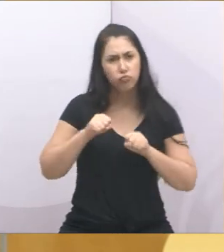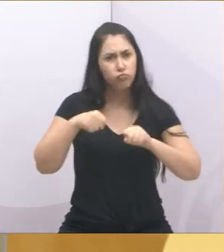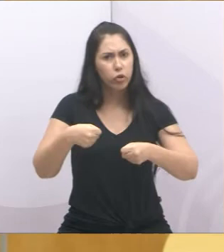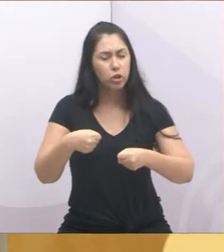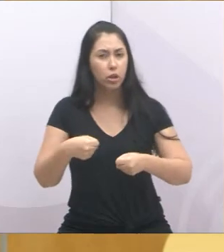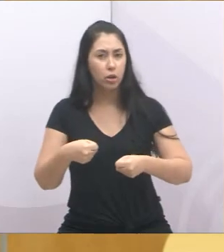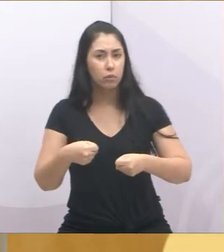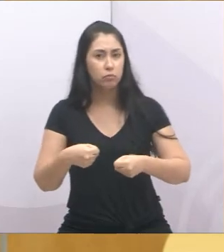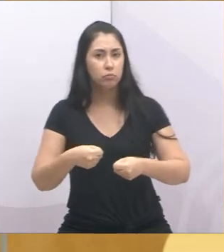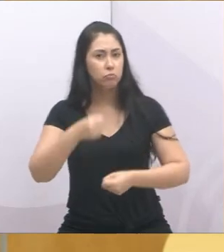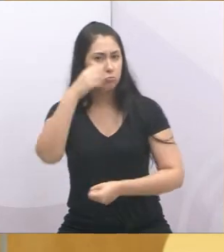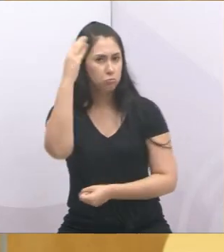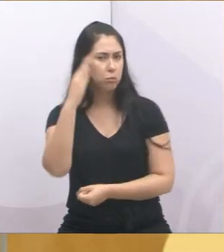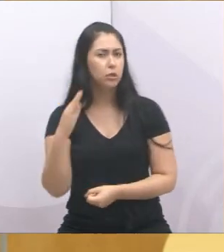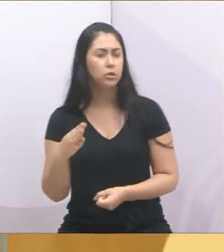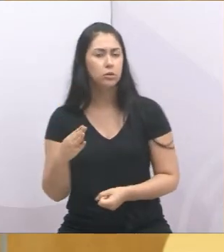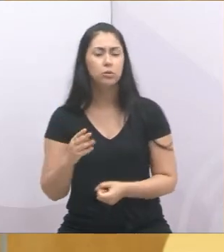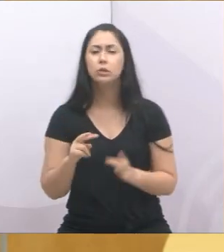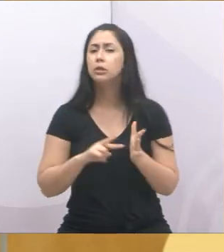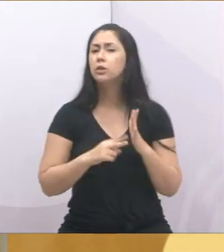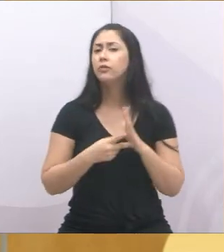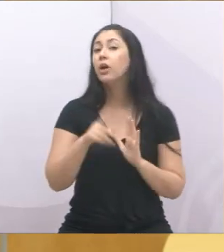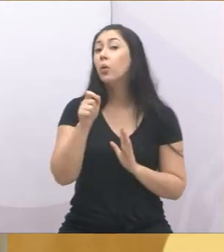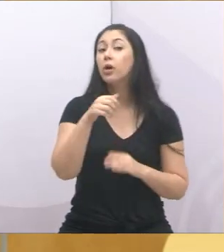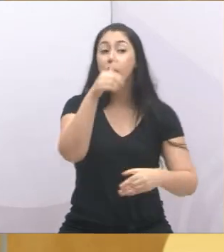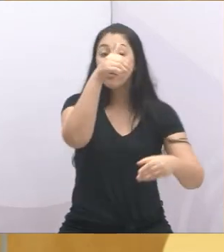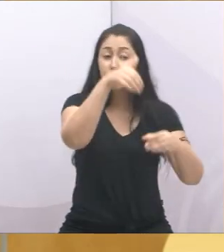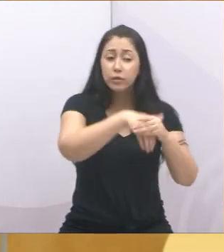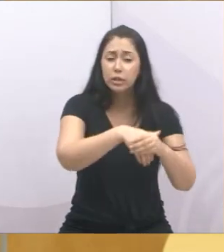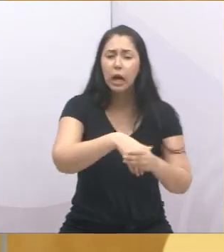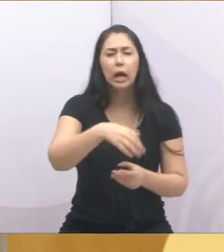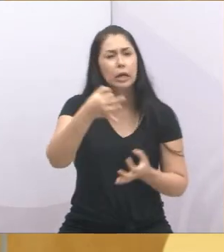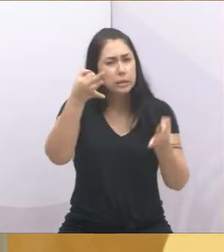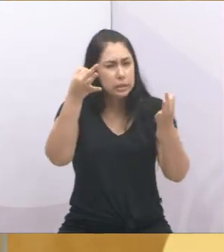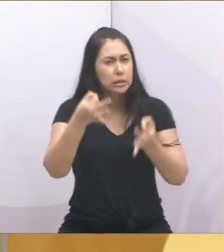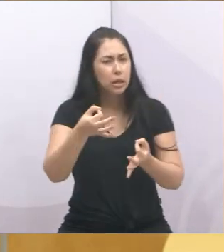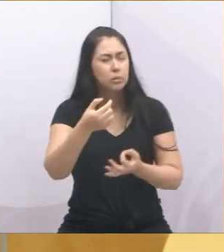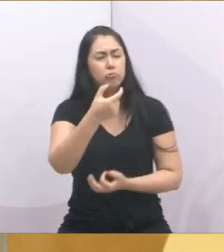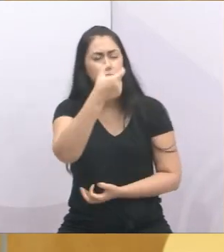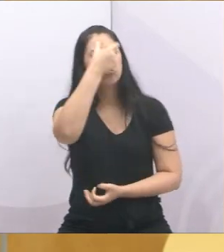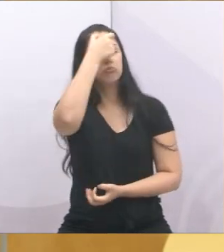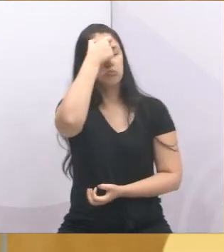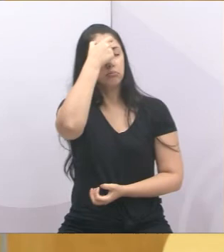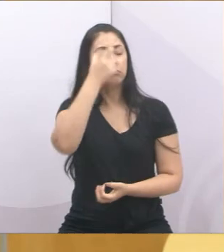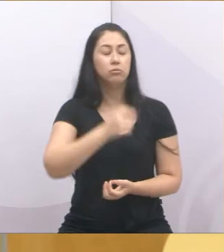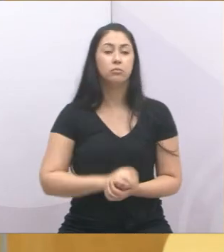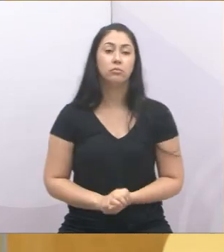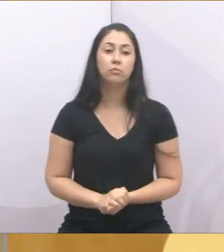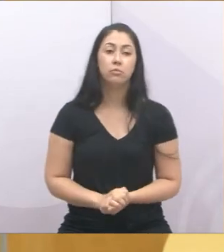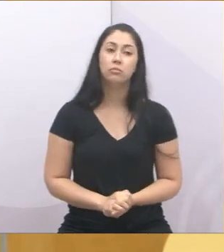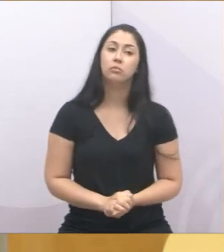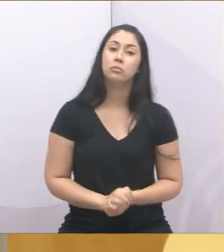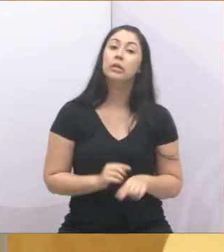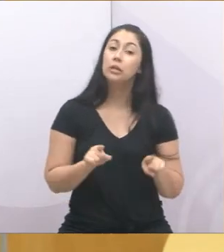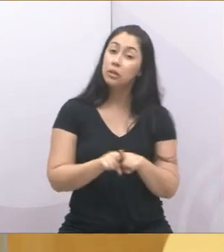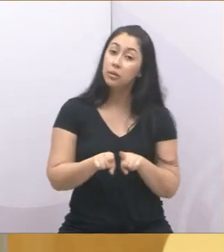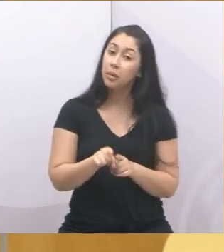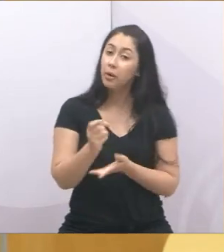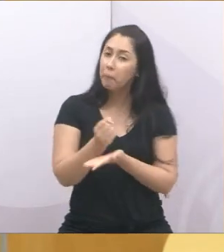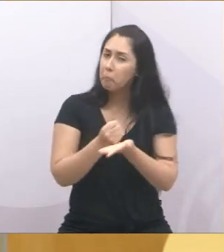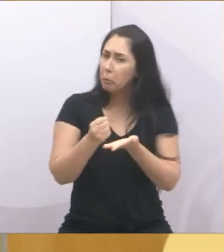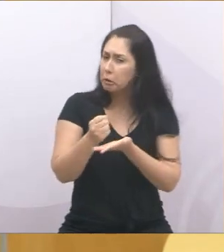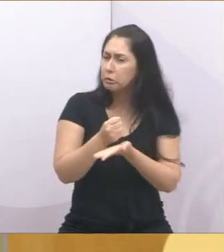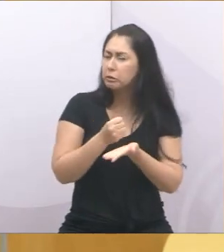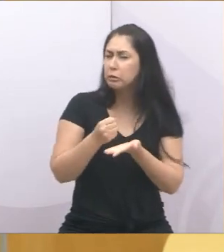Defender o país significa votar bem, com consciência e segundo os princípios